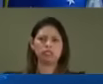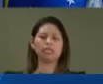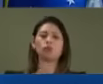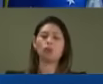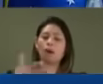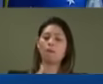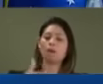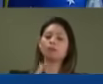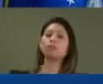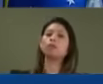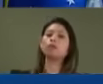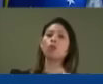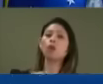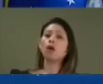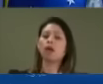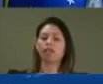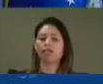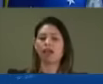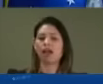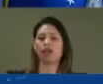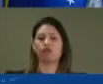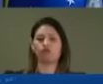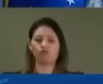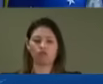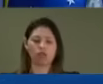neste segmento de mercado.